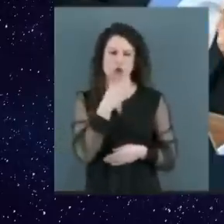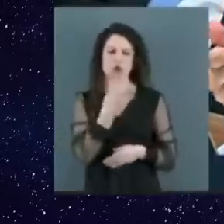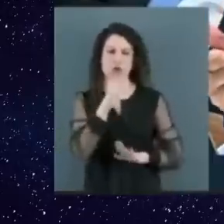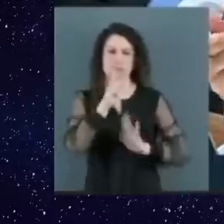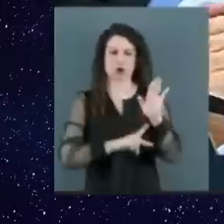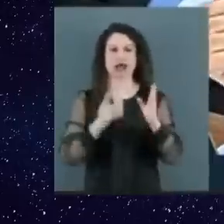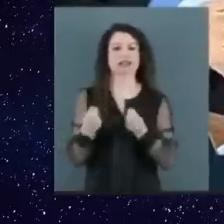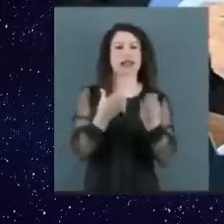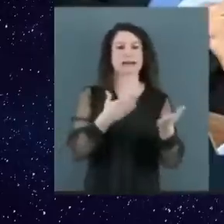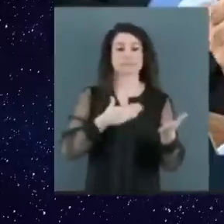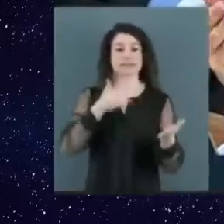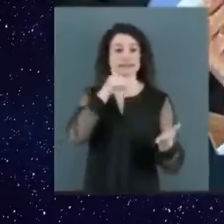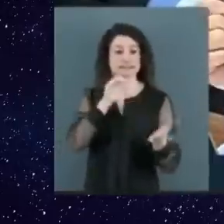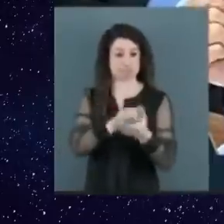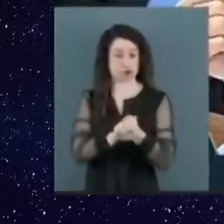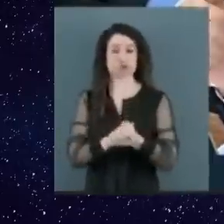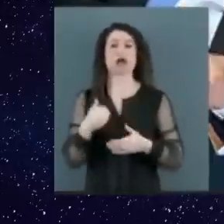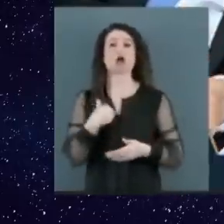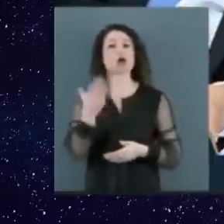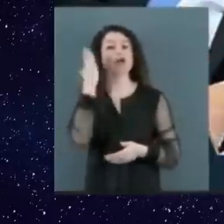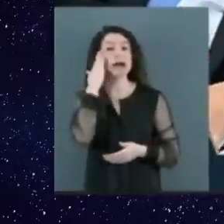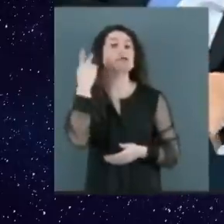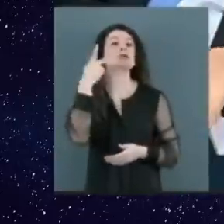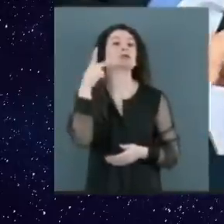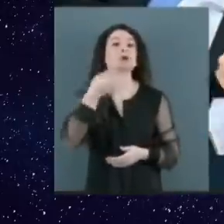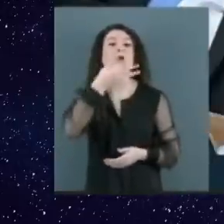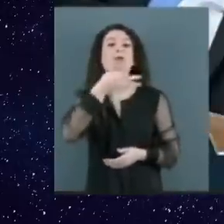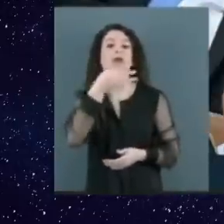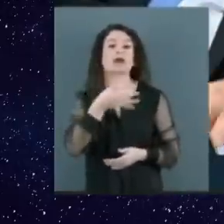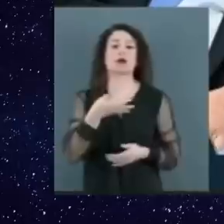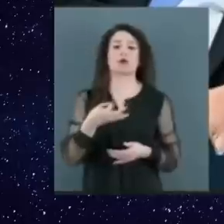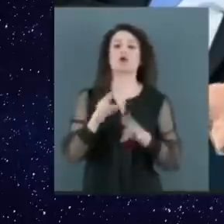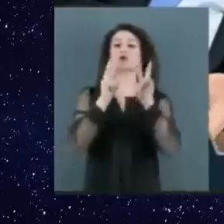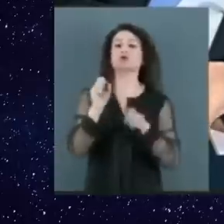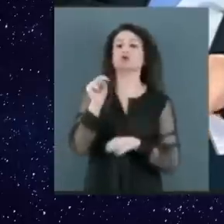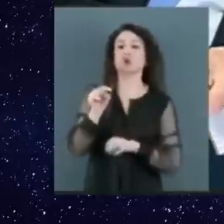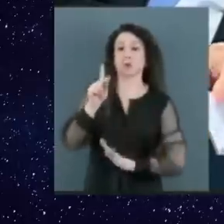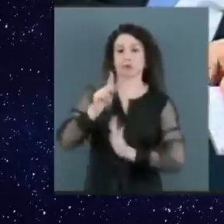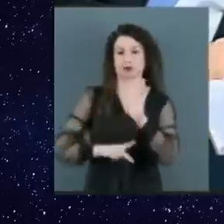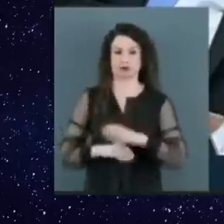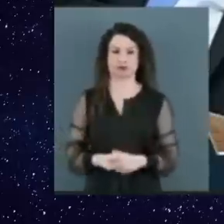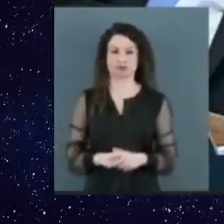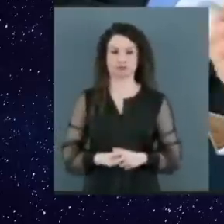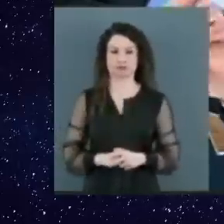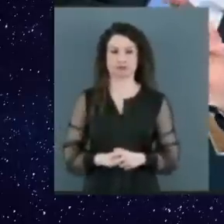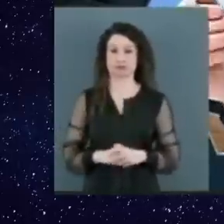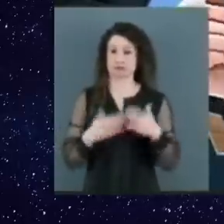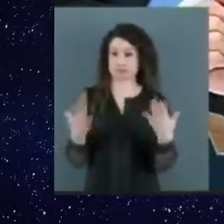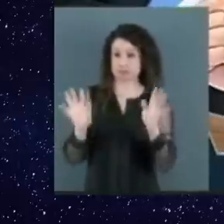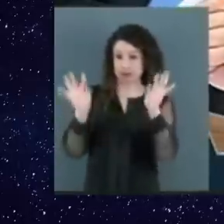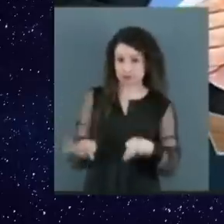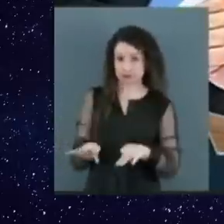pela minha esposa, e eu gostaria de ouvir a sua opinião a respeito desse projeto. Por fim,